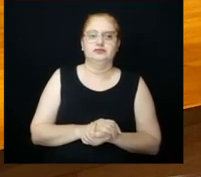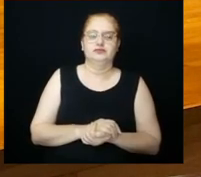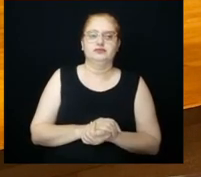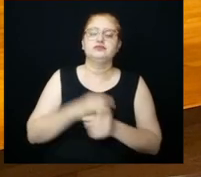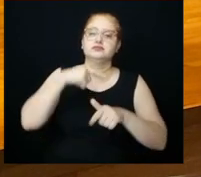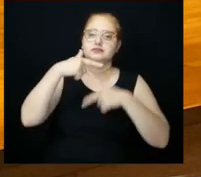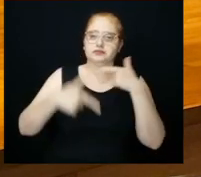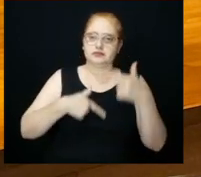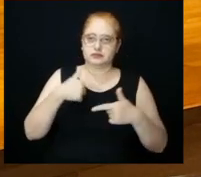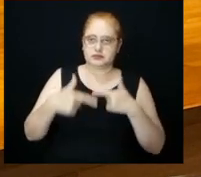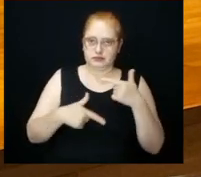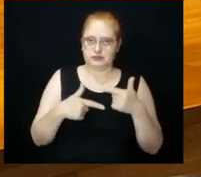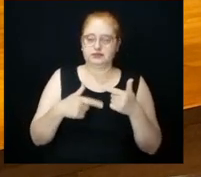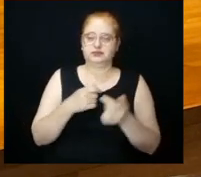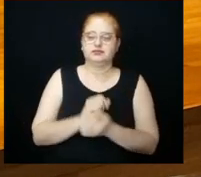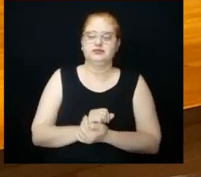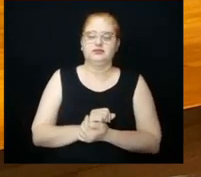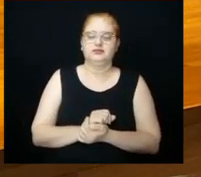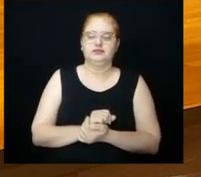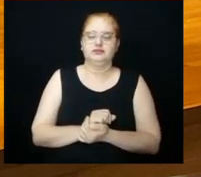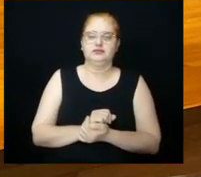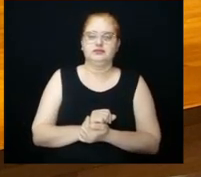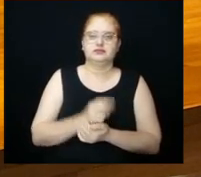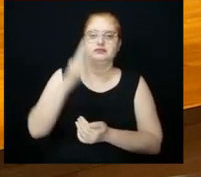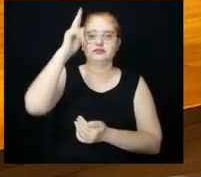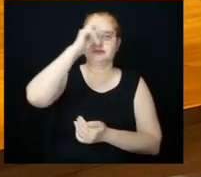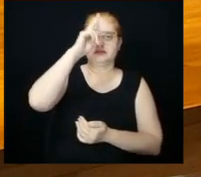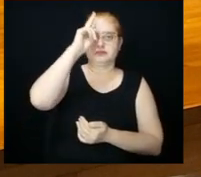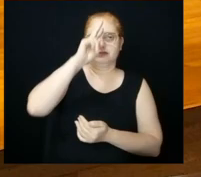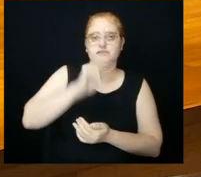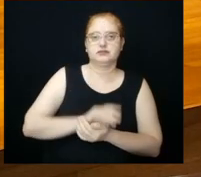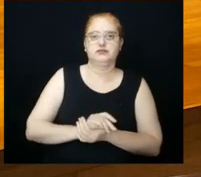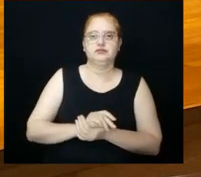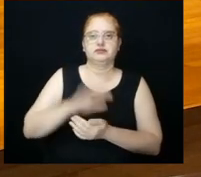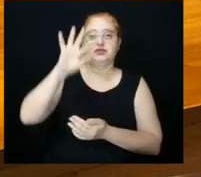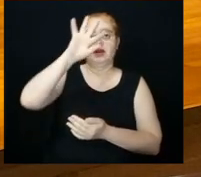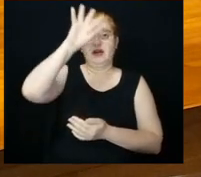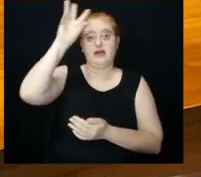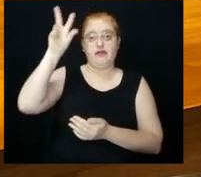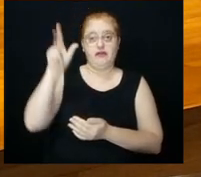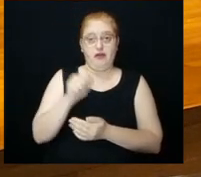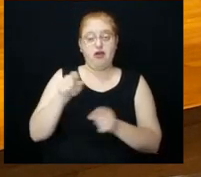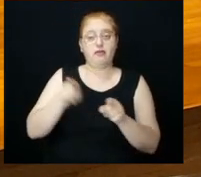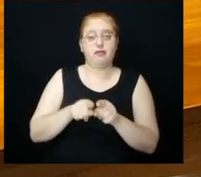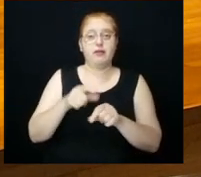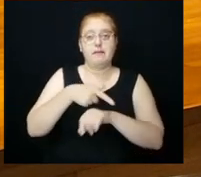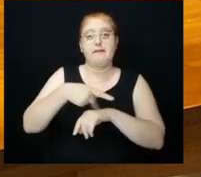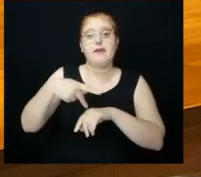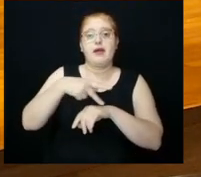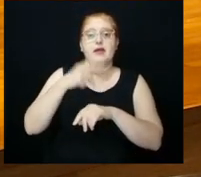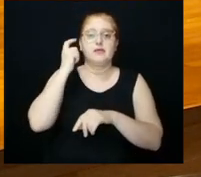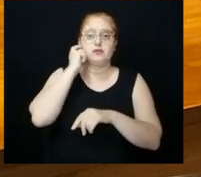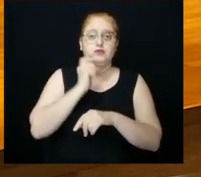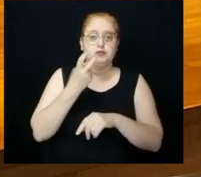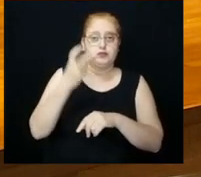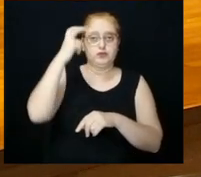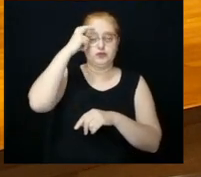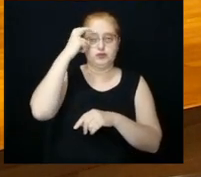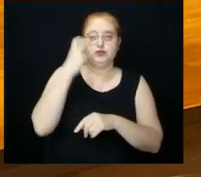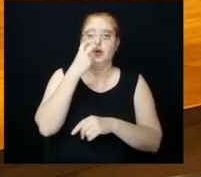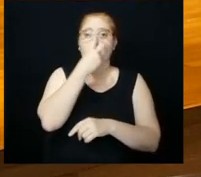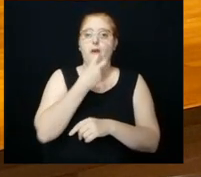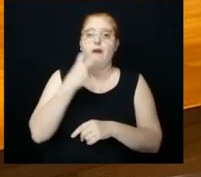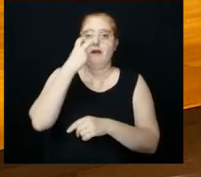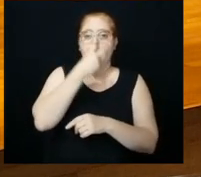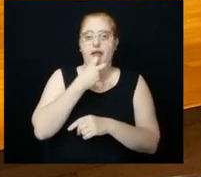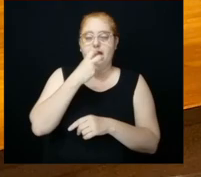Ele trabalha o que é muito da história, né, africana e de Moçambique, da cultura de Moçambique, ele trabalha muito a oralidade nos